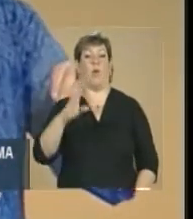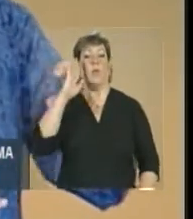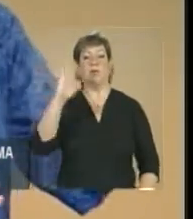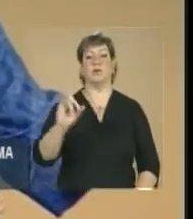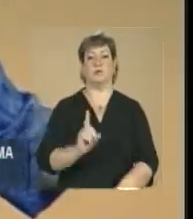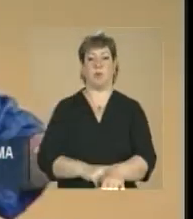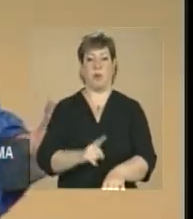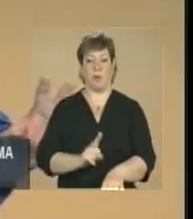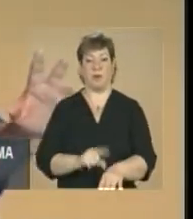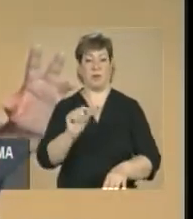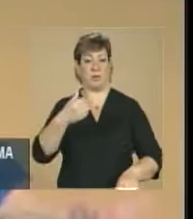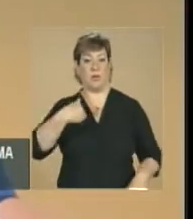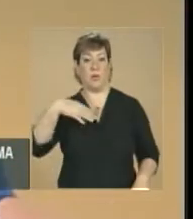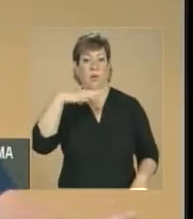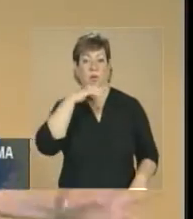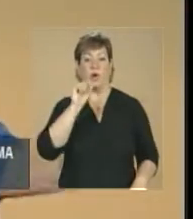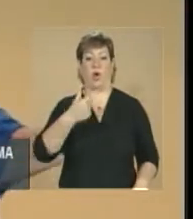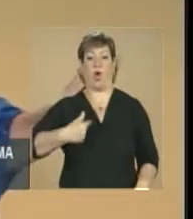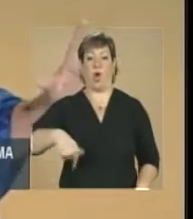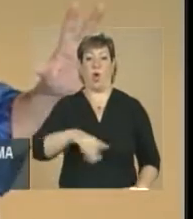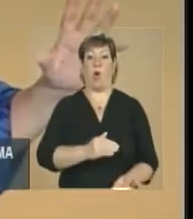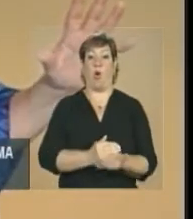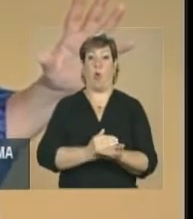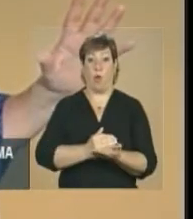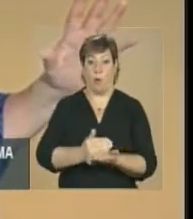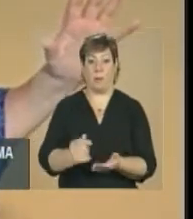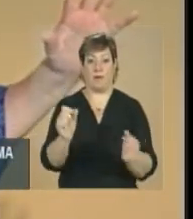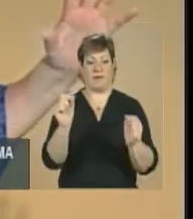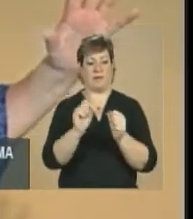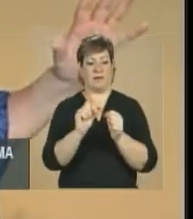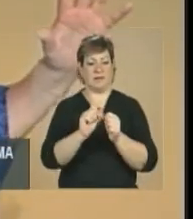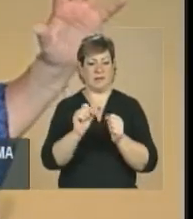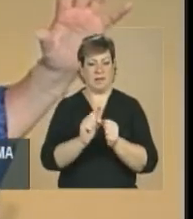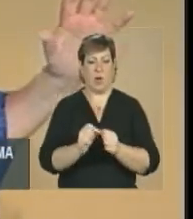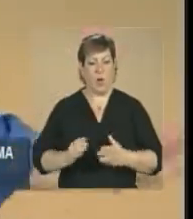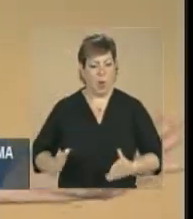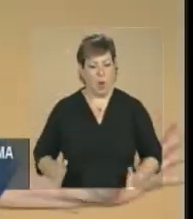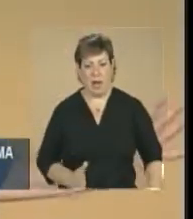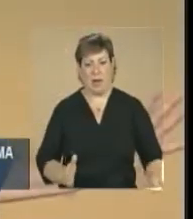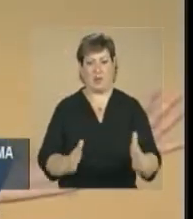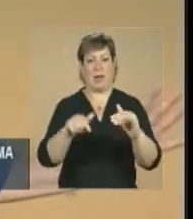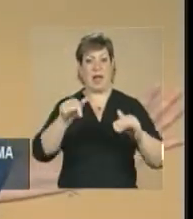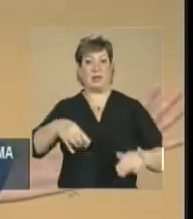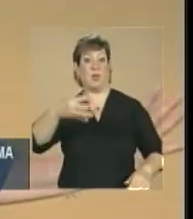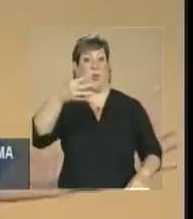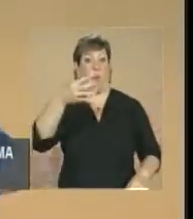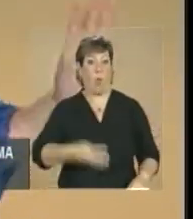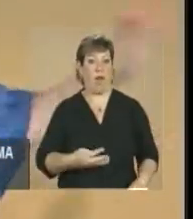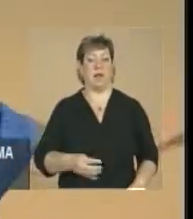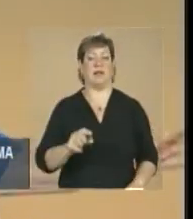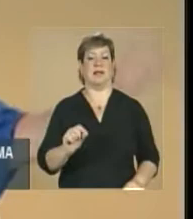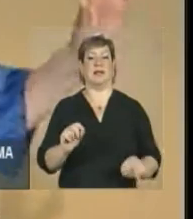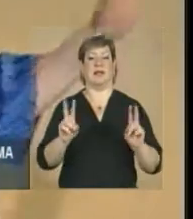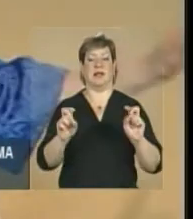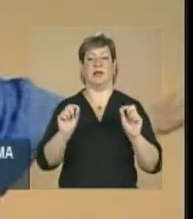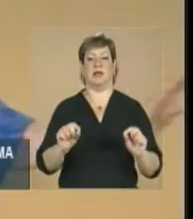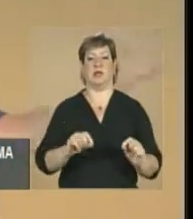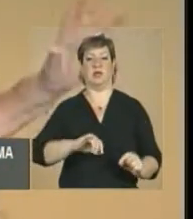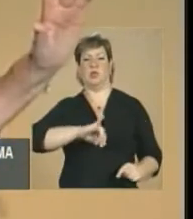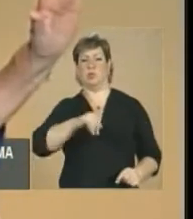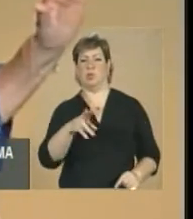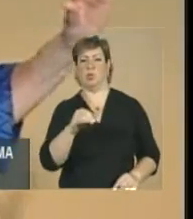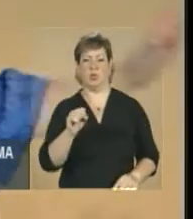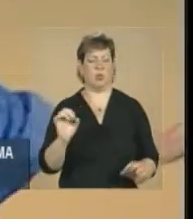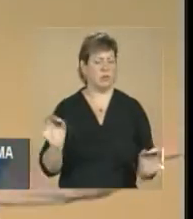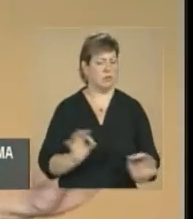nós começamos a construir o caminho dessa quarta questão. Não é juros, não é